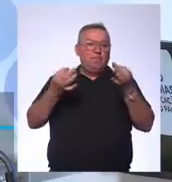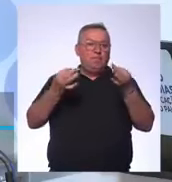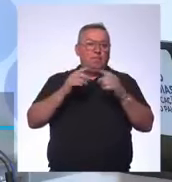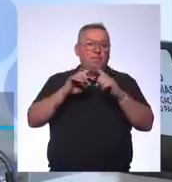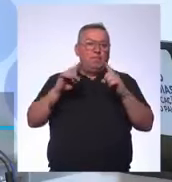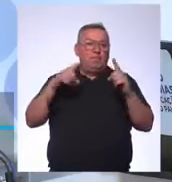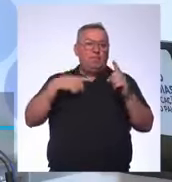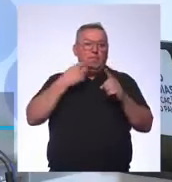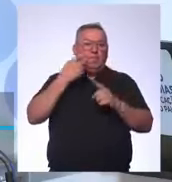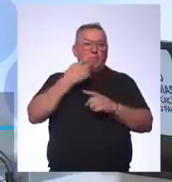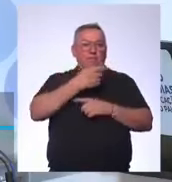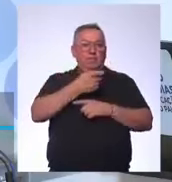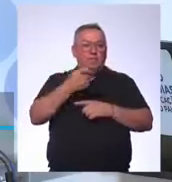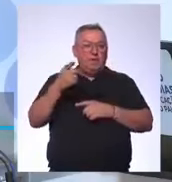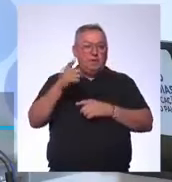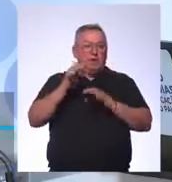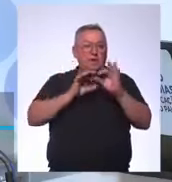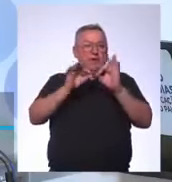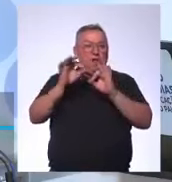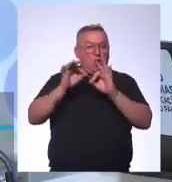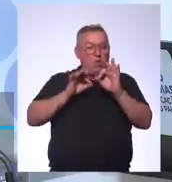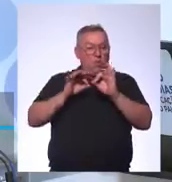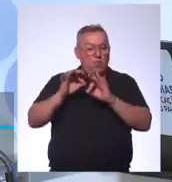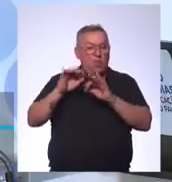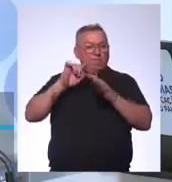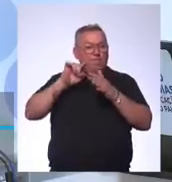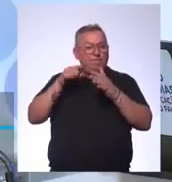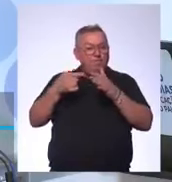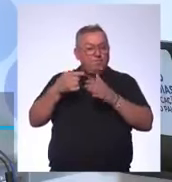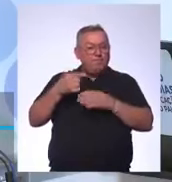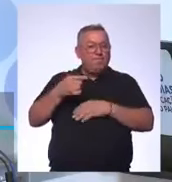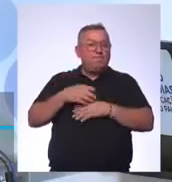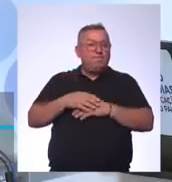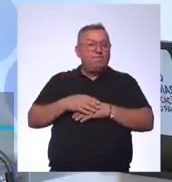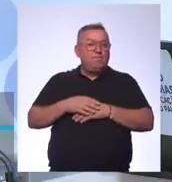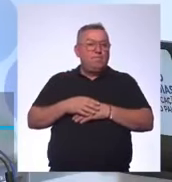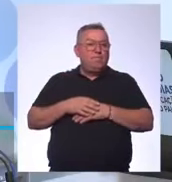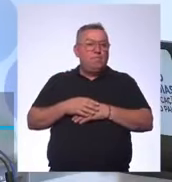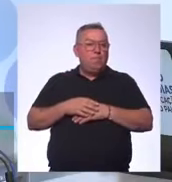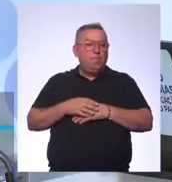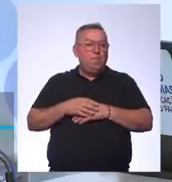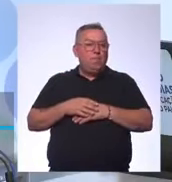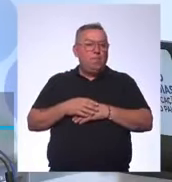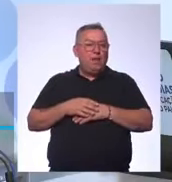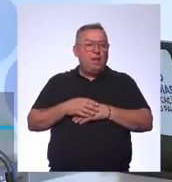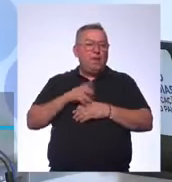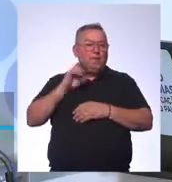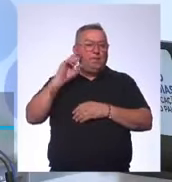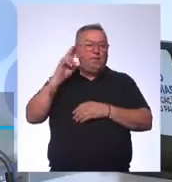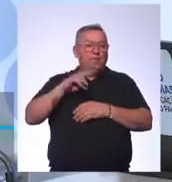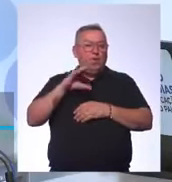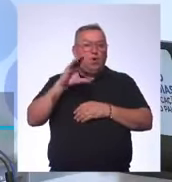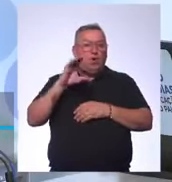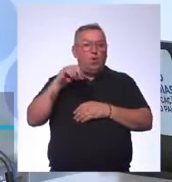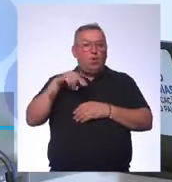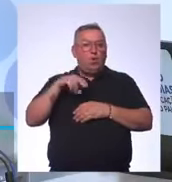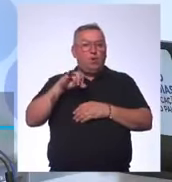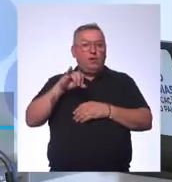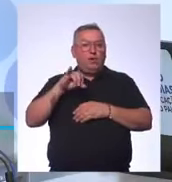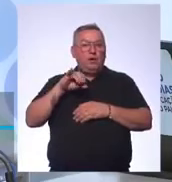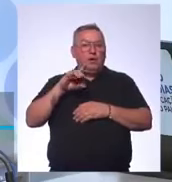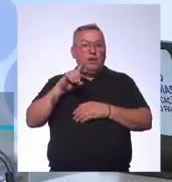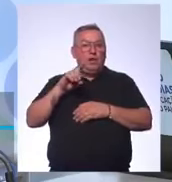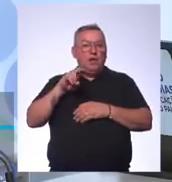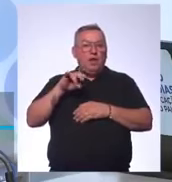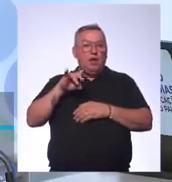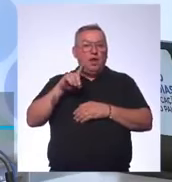Só falei para vocês arrumarem a vírgula lá, que pegava aquela oração do considerando, colocar uma